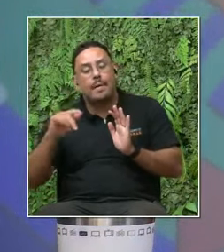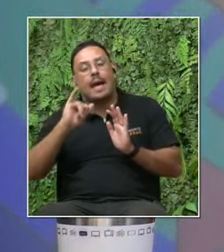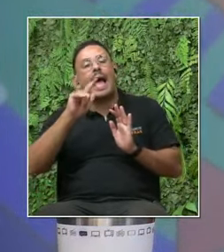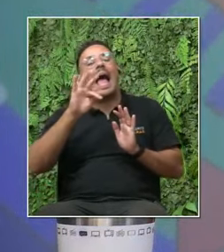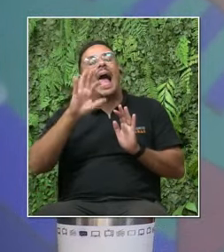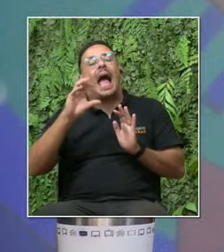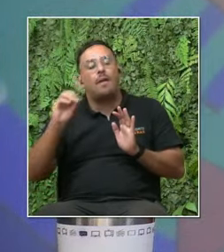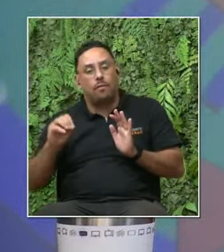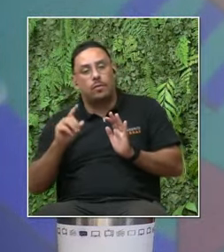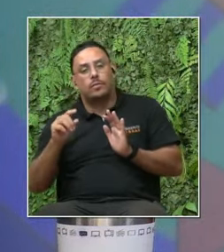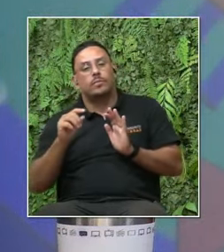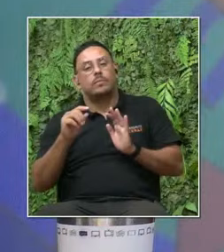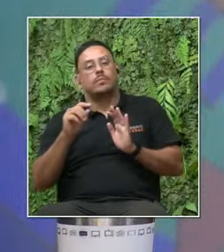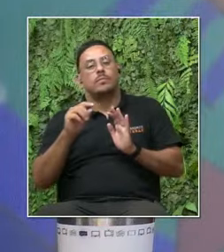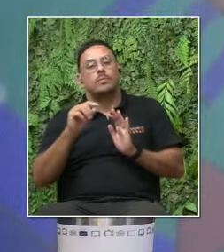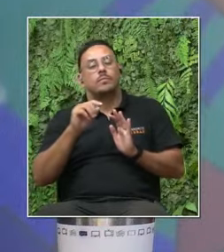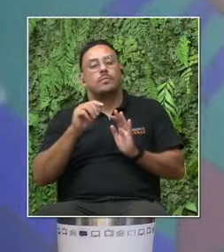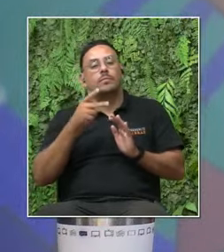pontooficial